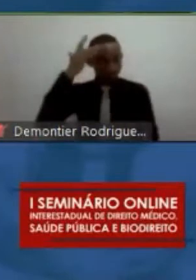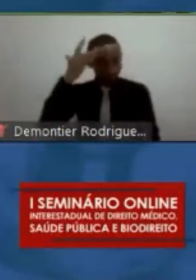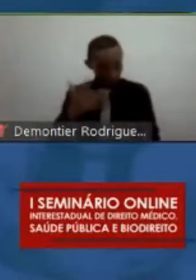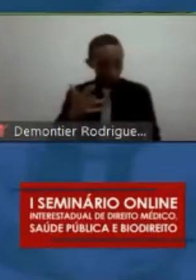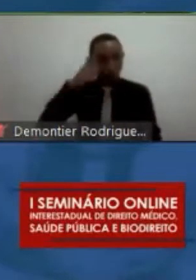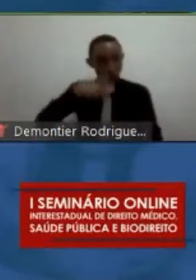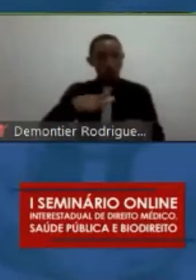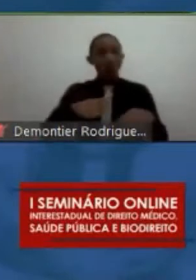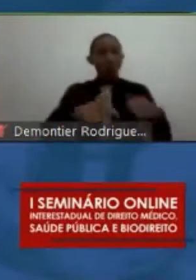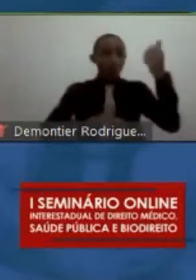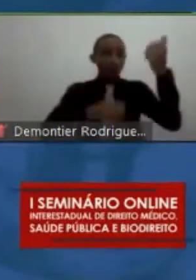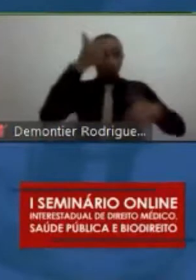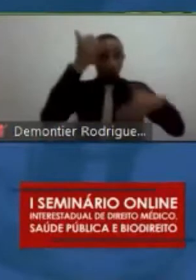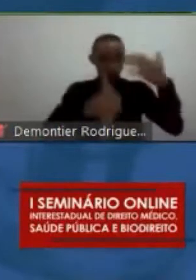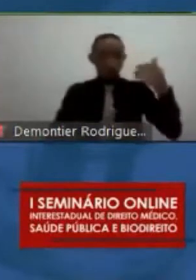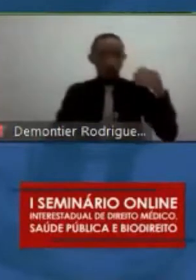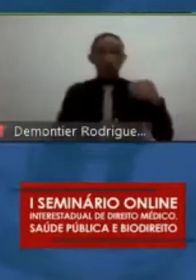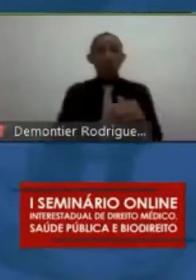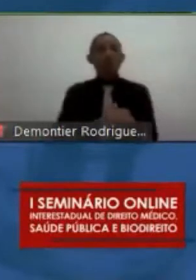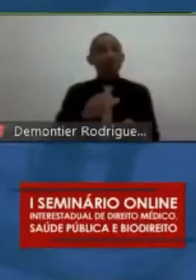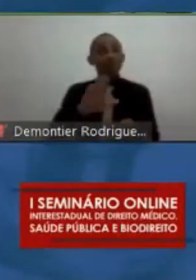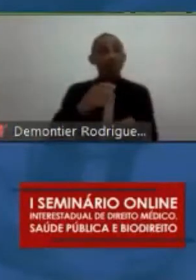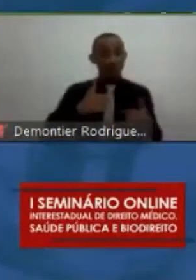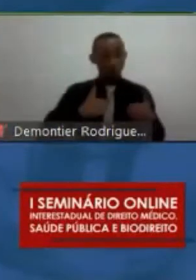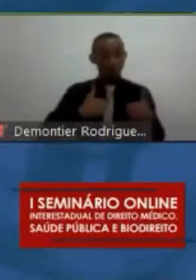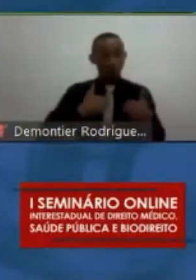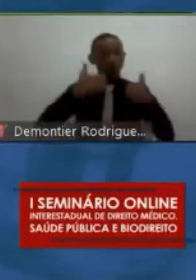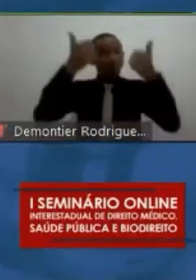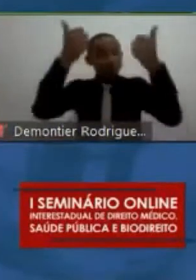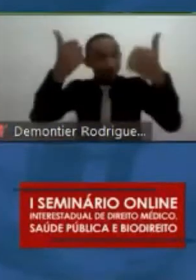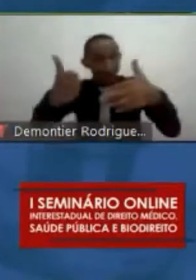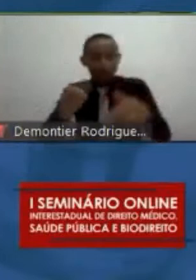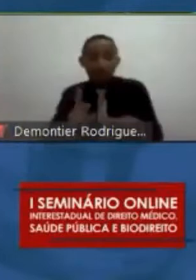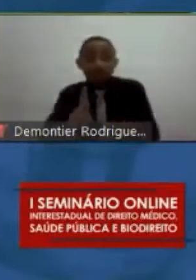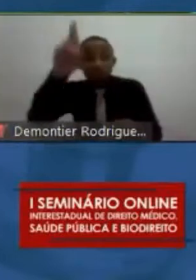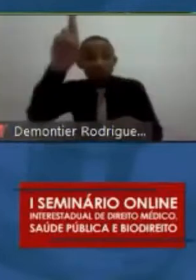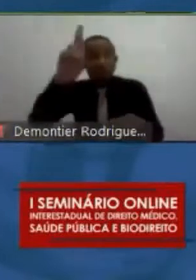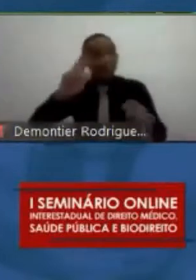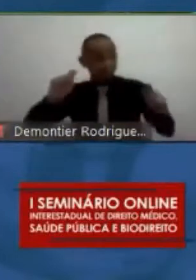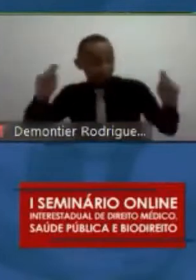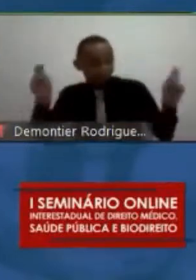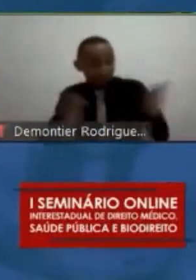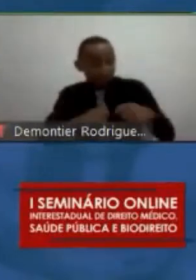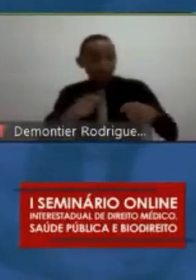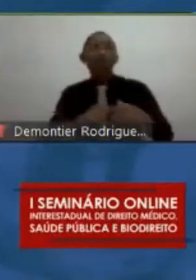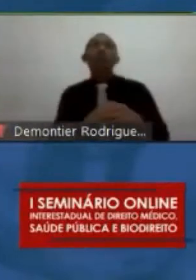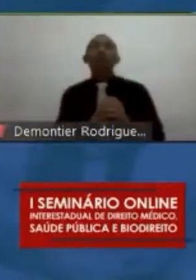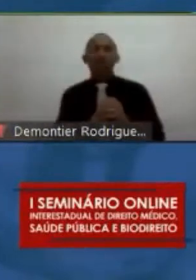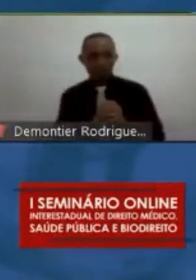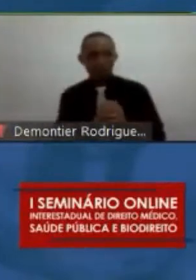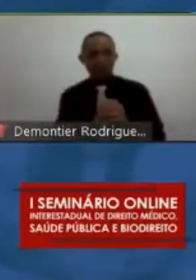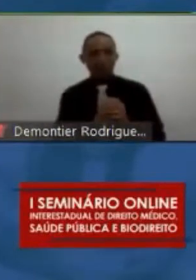sobre essas técnicas em particular, mas eu gostaria de dizer que nós, gestores, temos possibilidade de nos ancorar